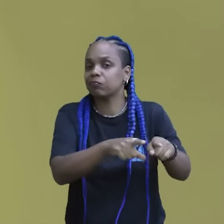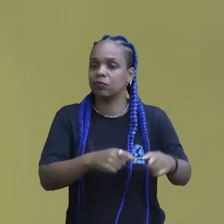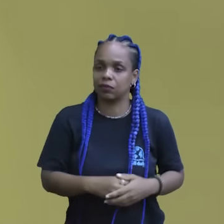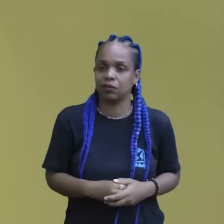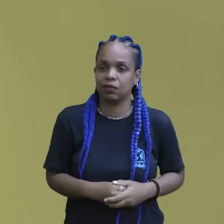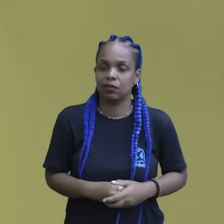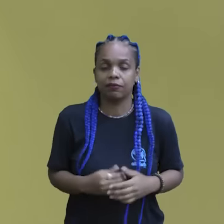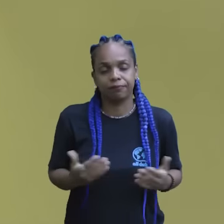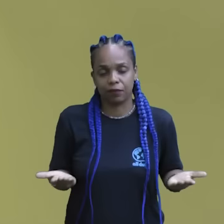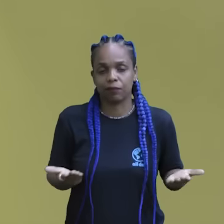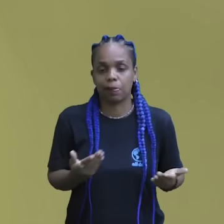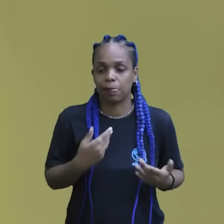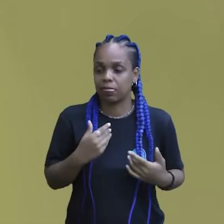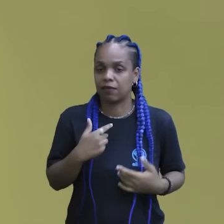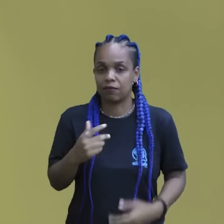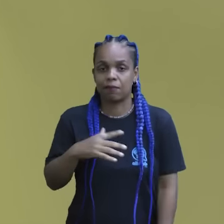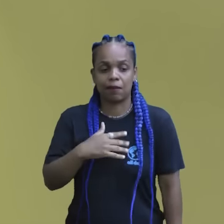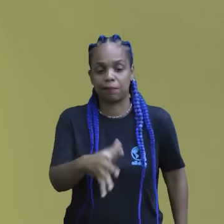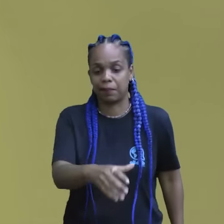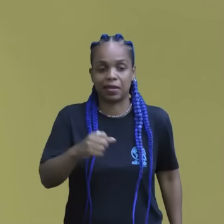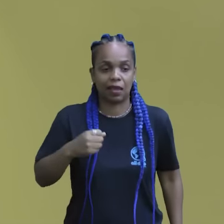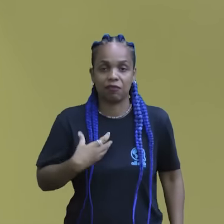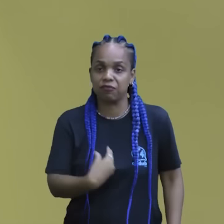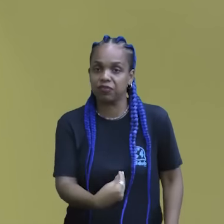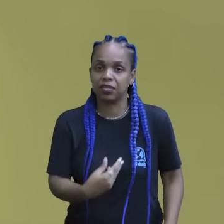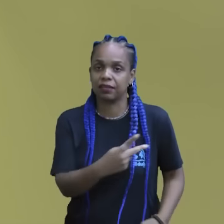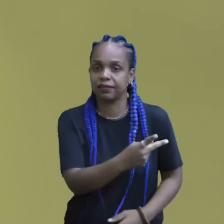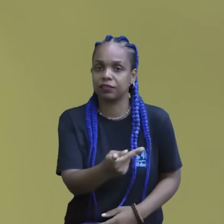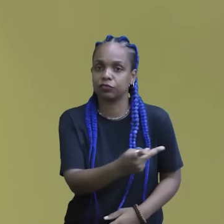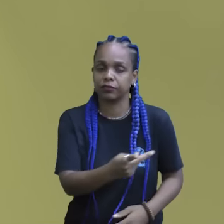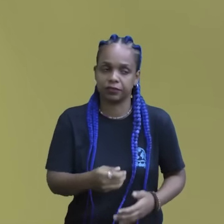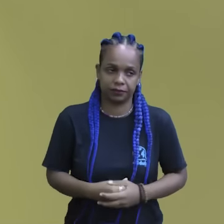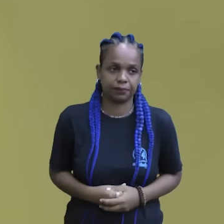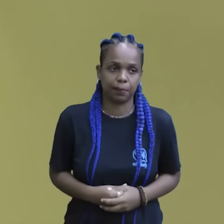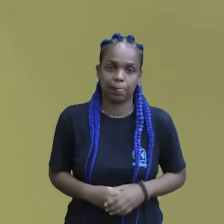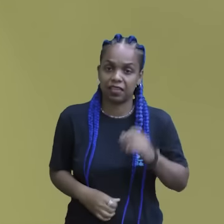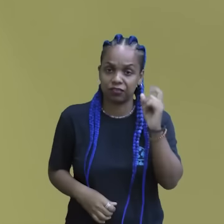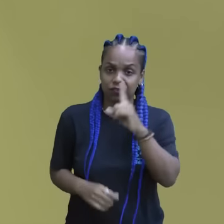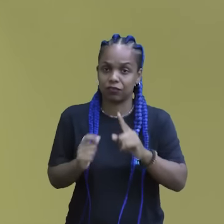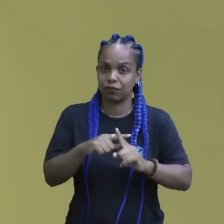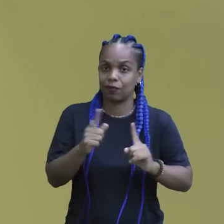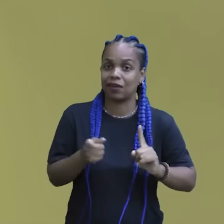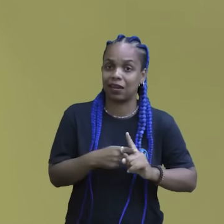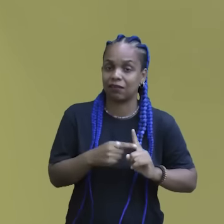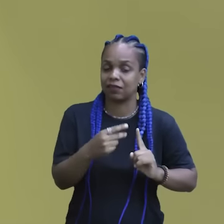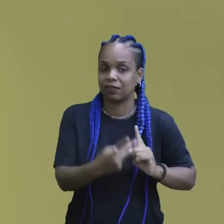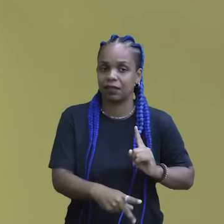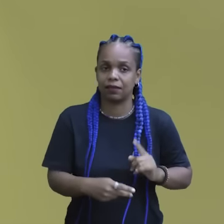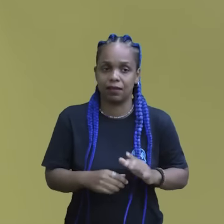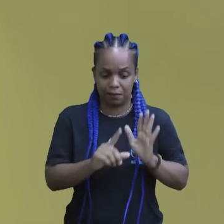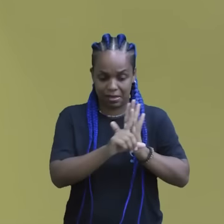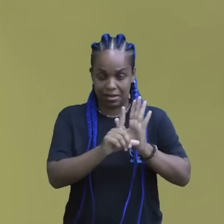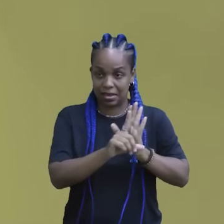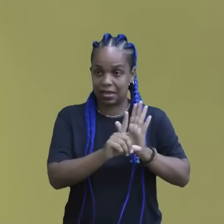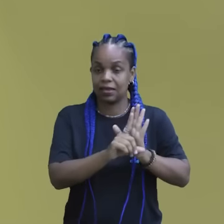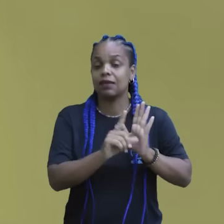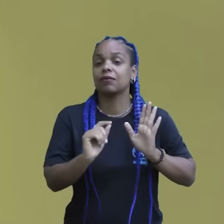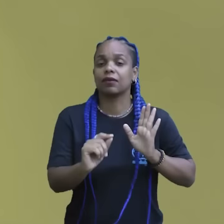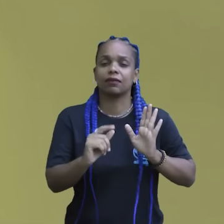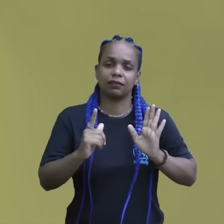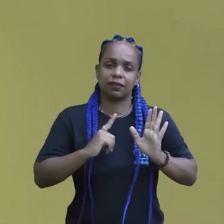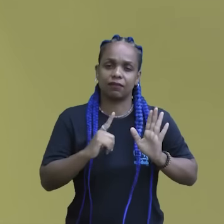gravidez e que, para a lei, baseada em uma moral que já se findou, não lhe tire a filha, procura uma